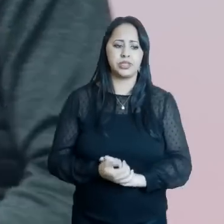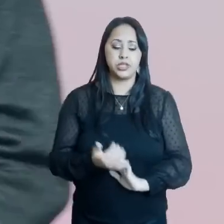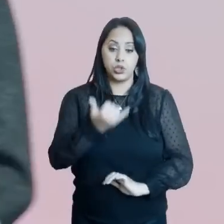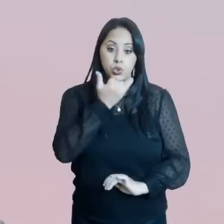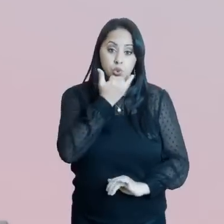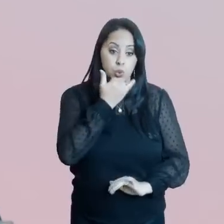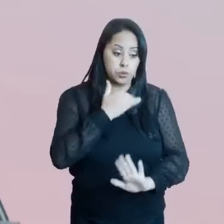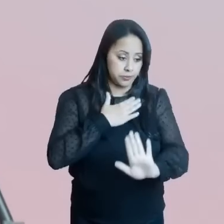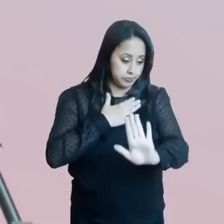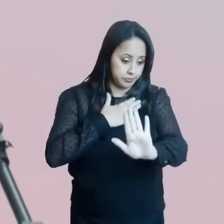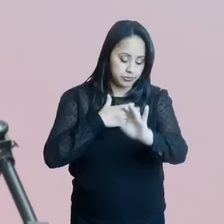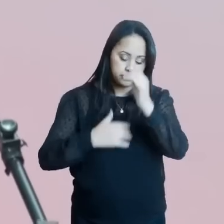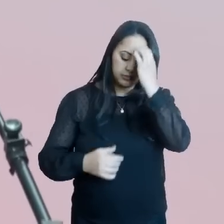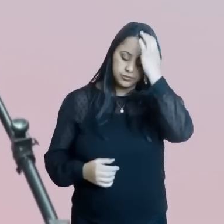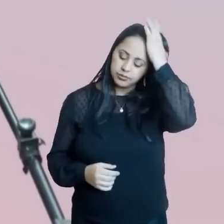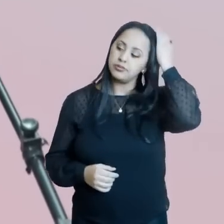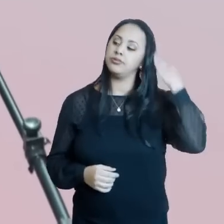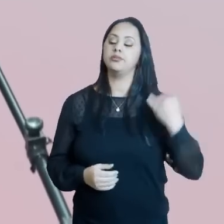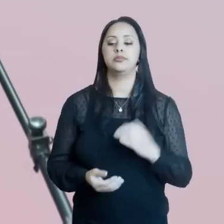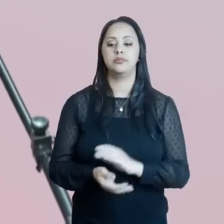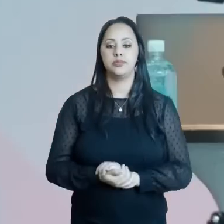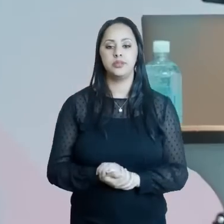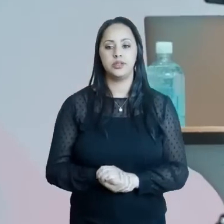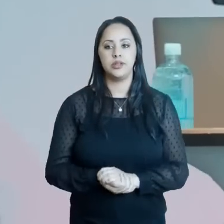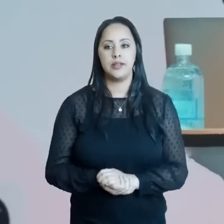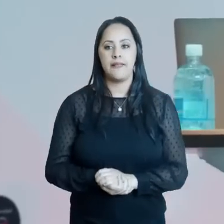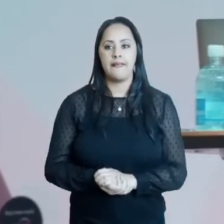Sim. Peraí que engasguei com água.